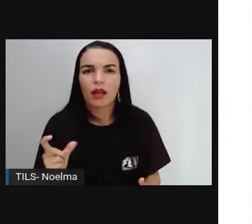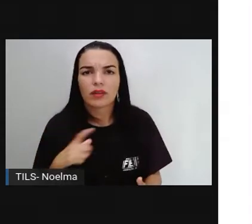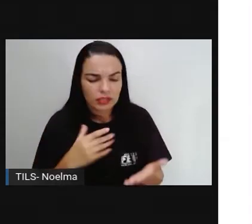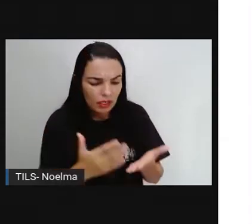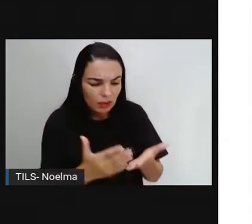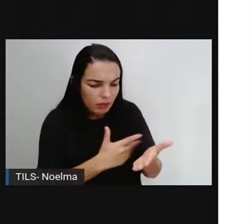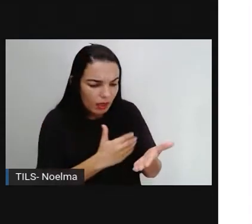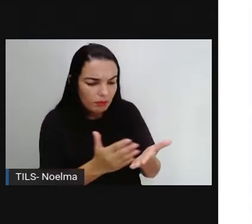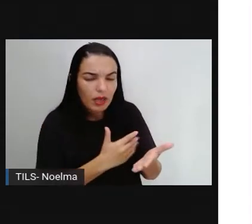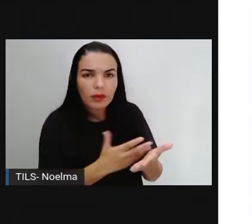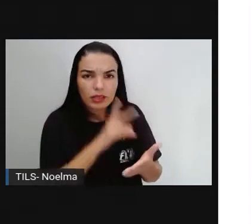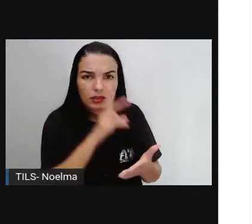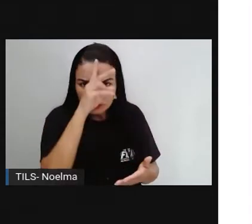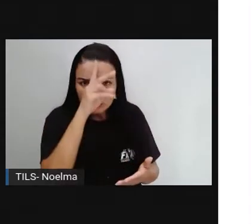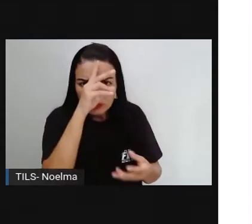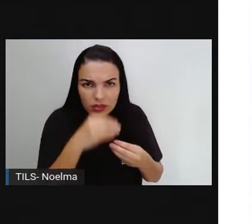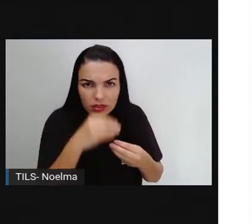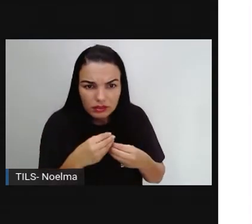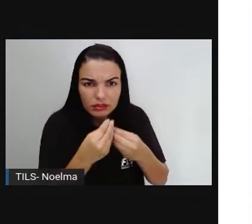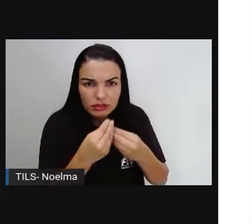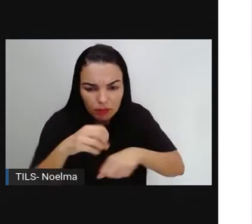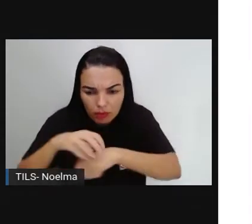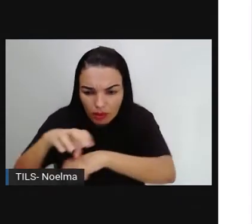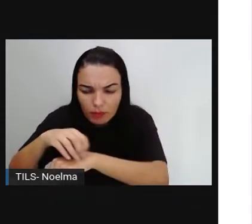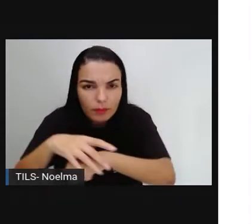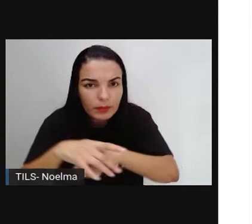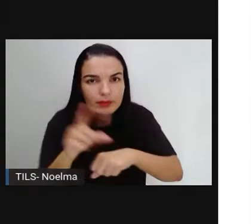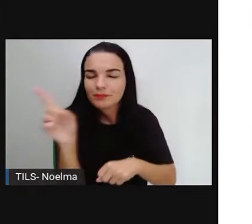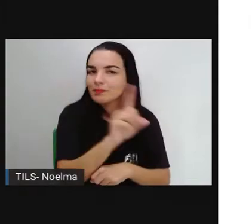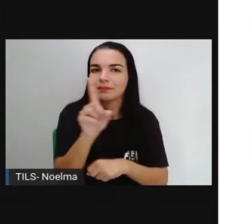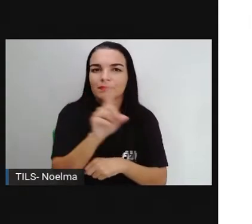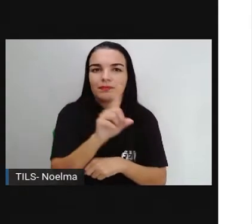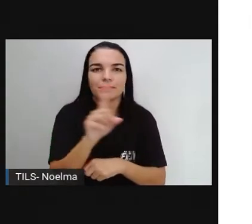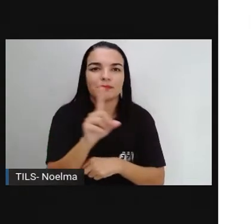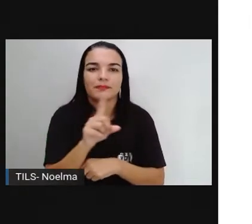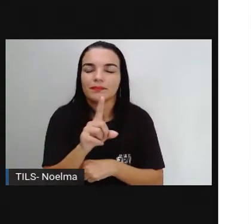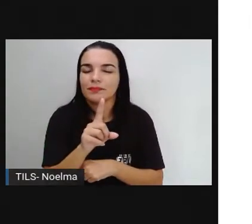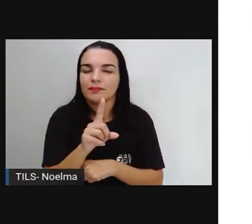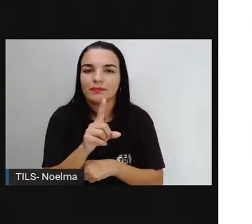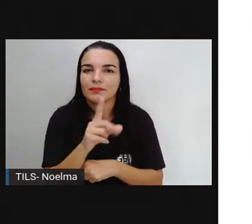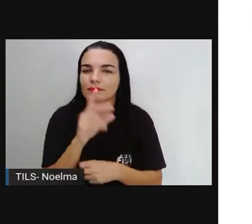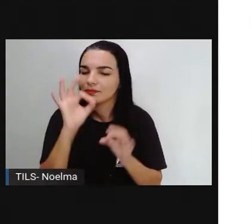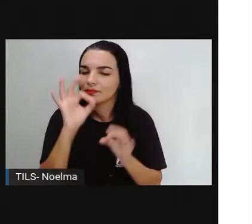reproduzem, definitivamente não representam a nossa diversidade.